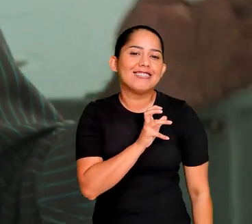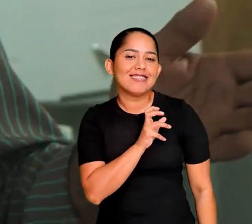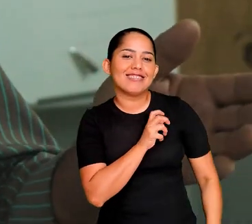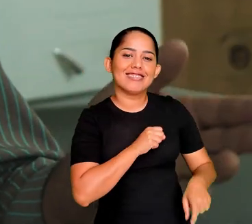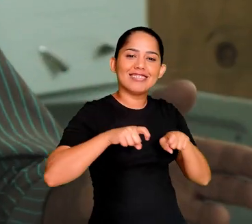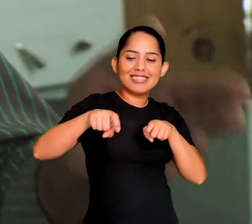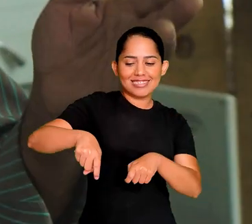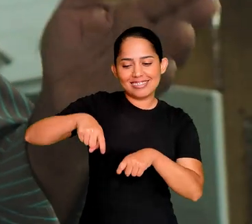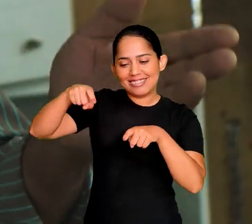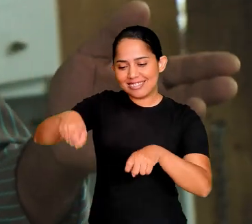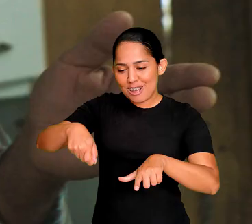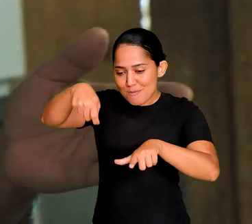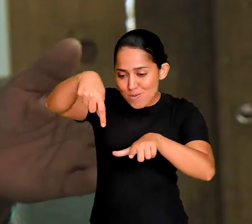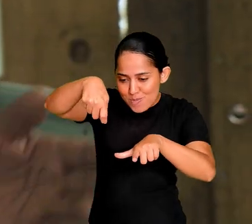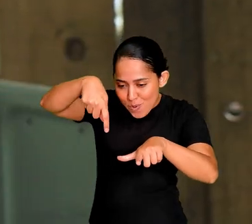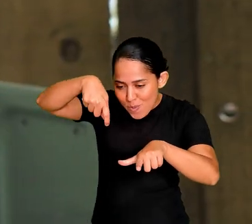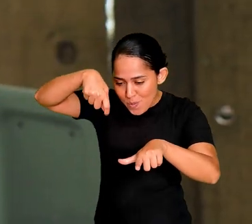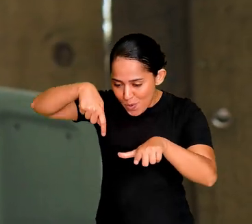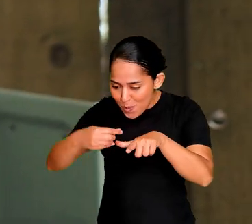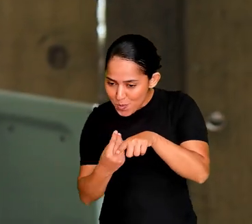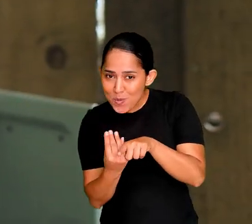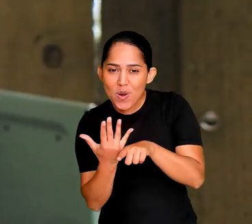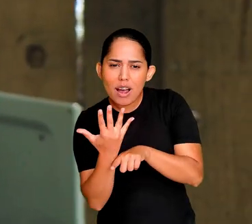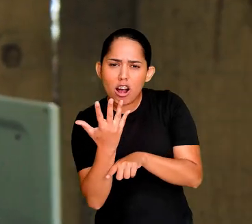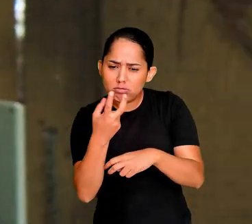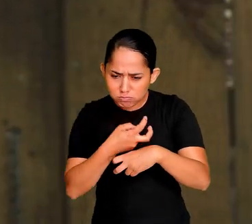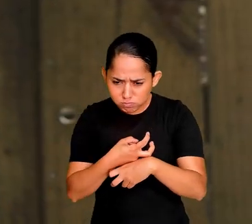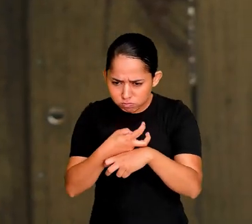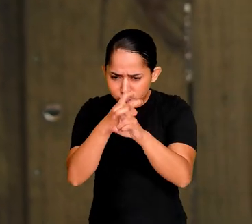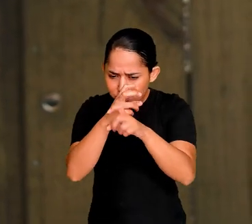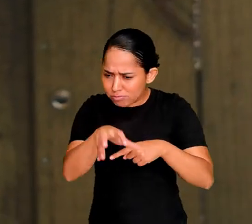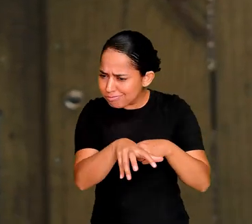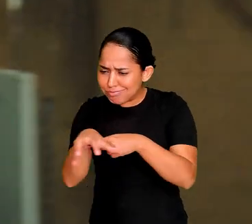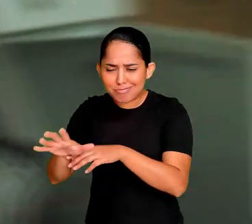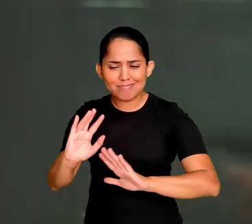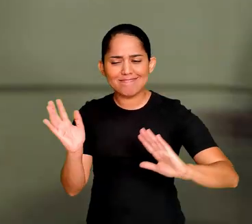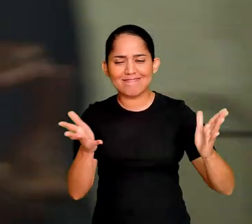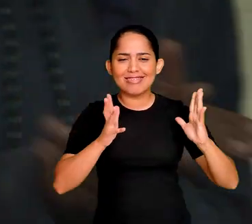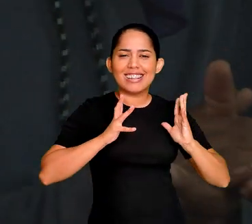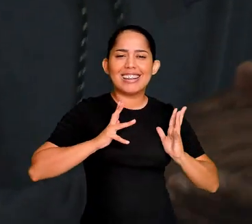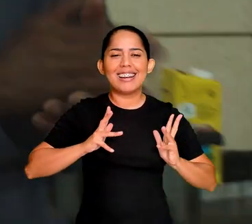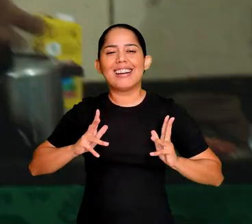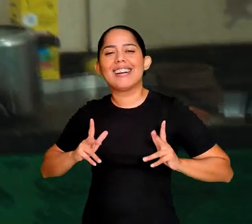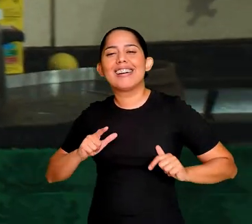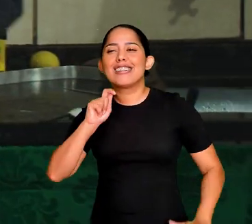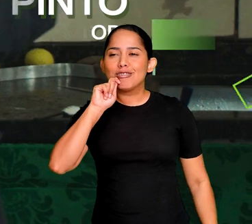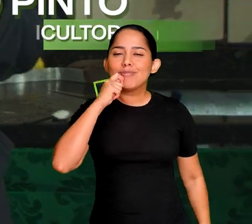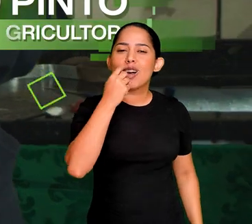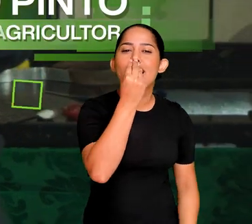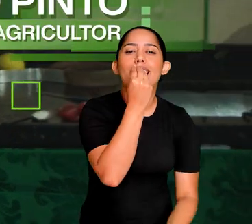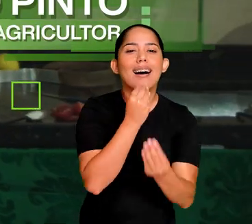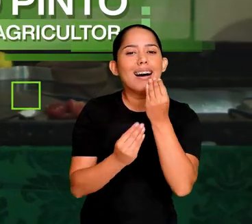Amar o campo ao fazer a plantação, não envenenar o campo é purificar o